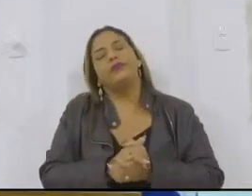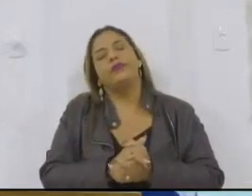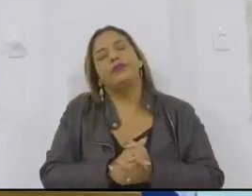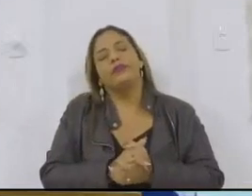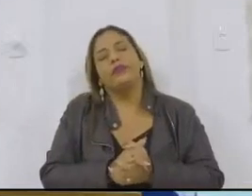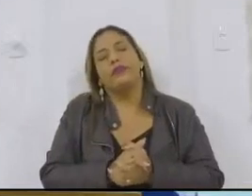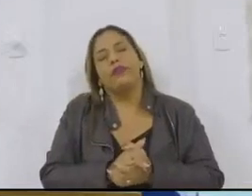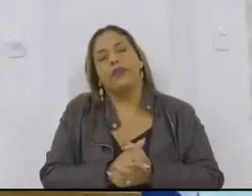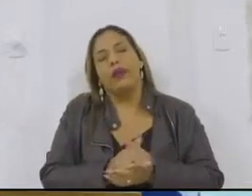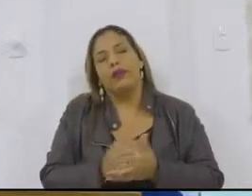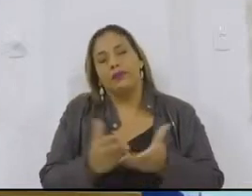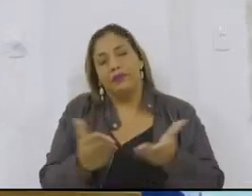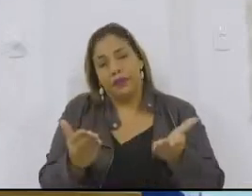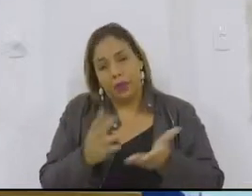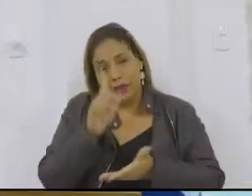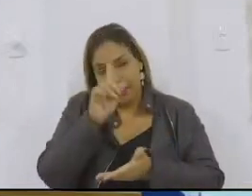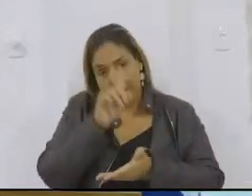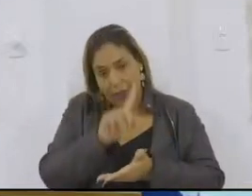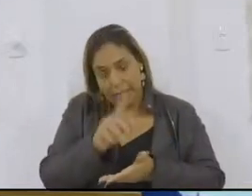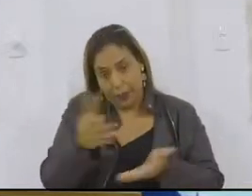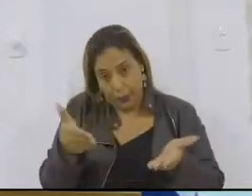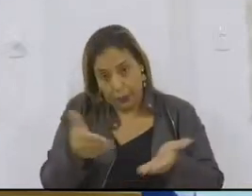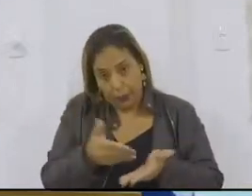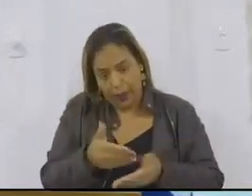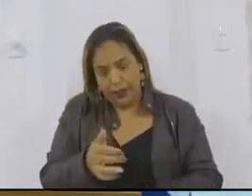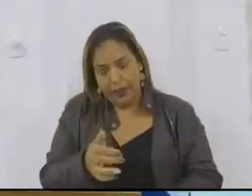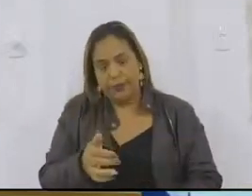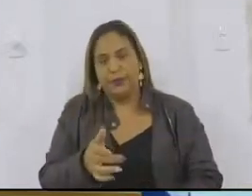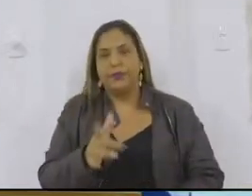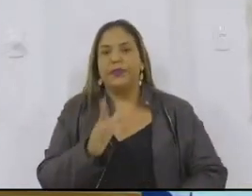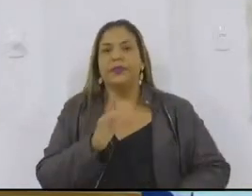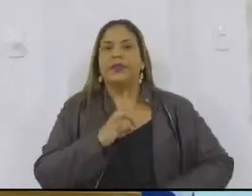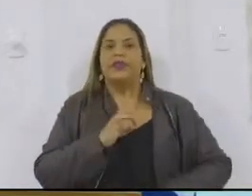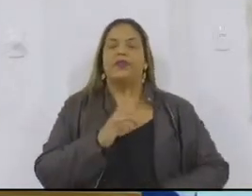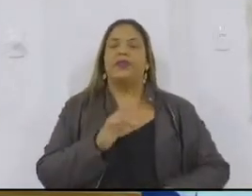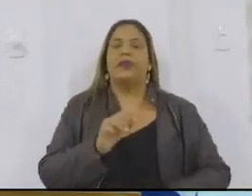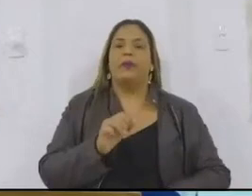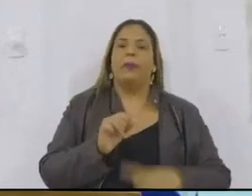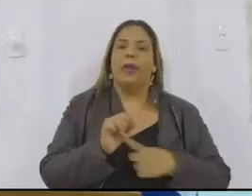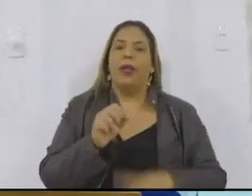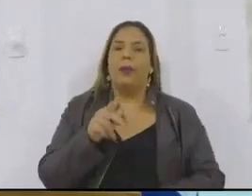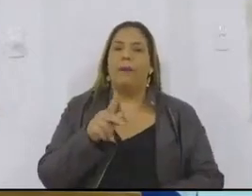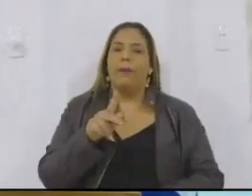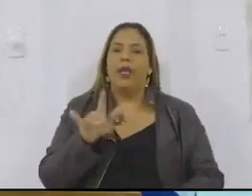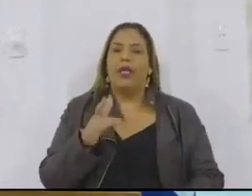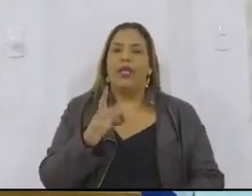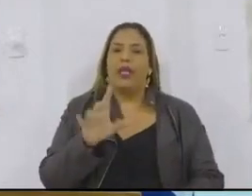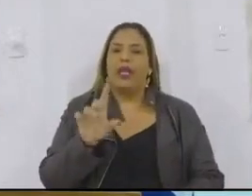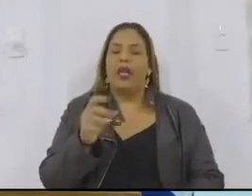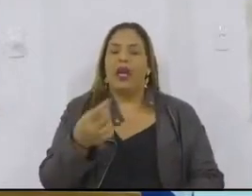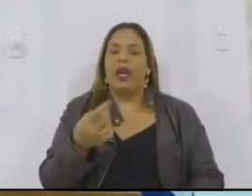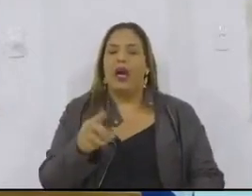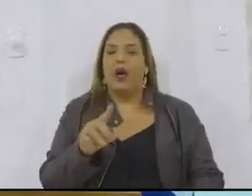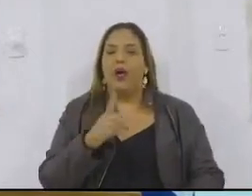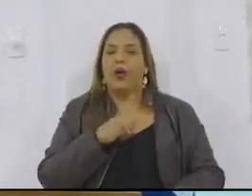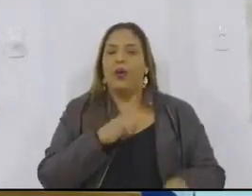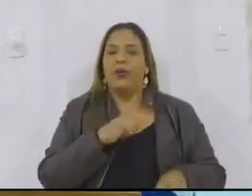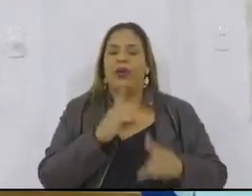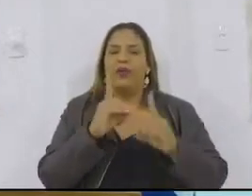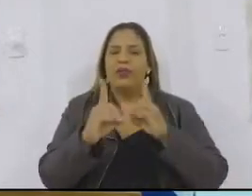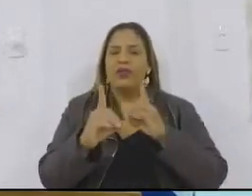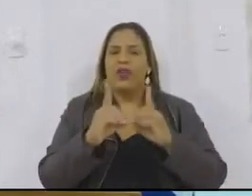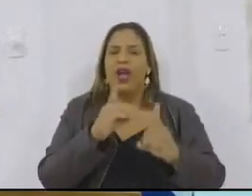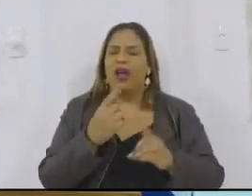essa semana agora, inclusive, eu estive ali no mercado do Paulinho, ali no Pinhão, né? Achei legal ali um diálogo que eu tive com uma